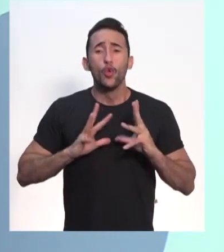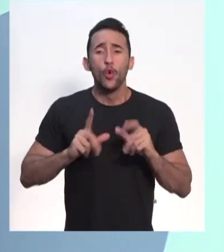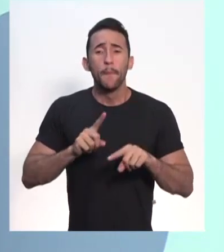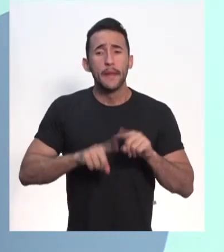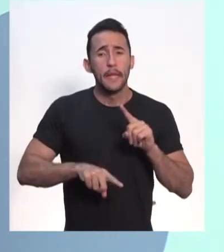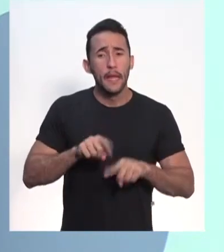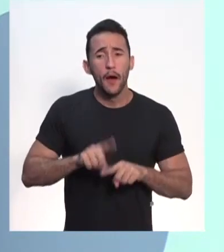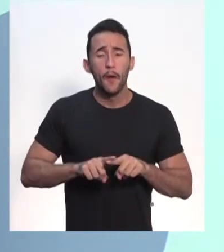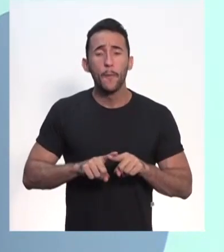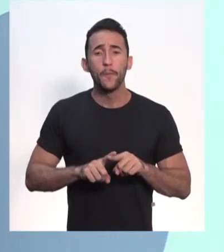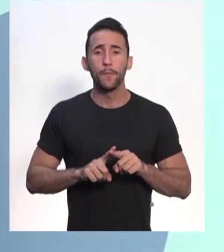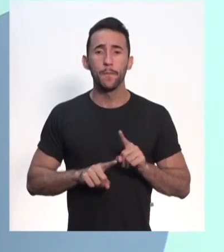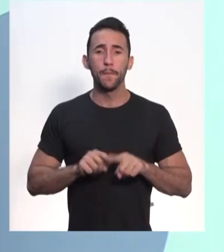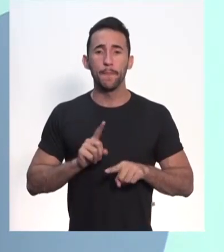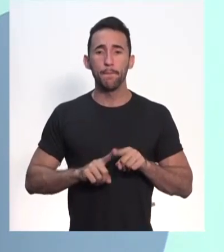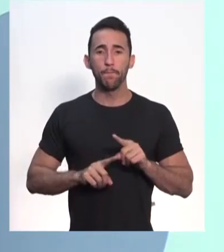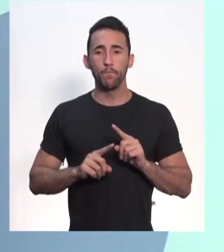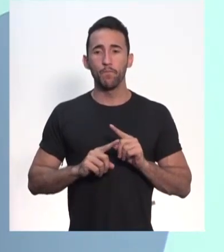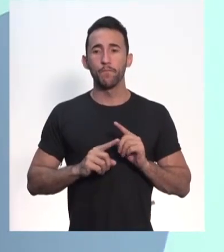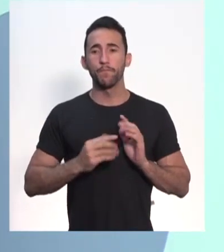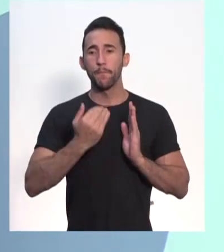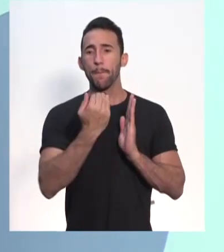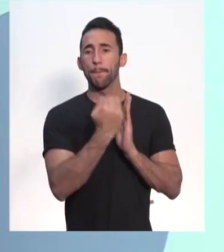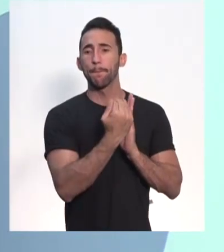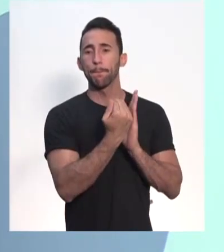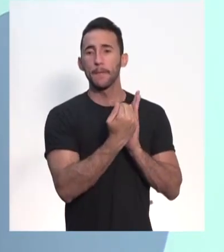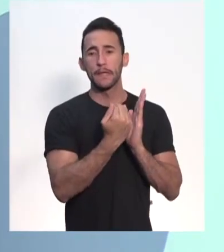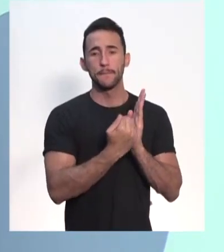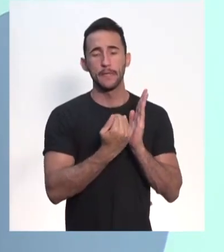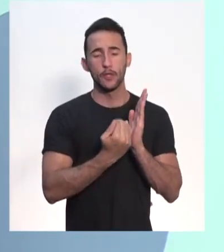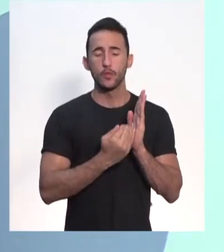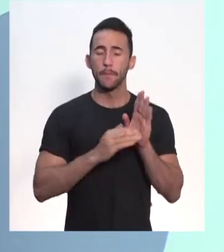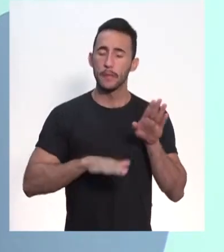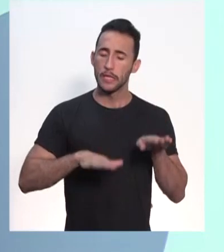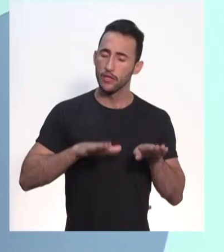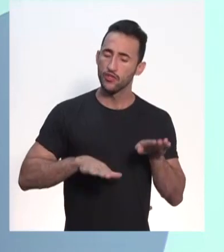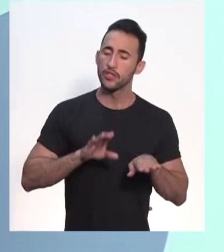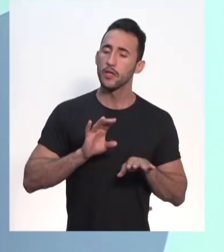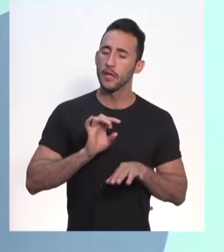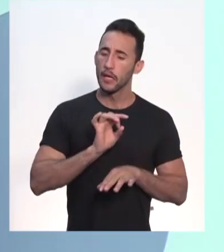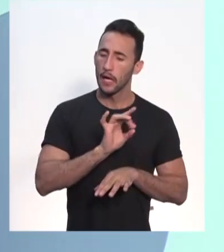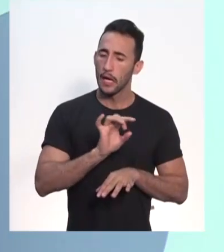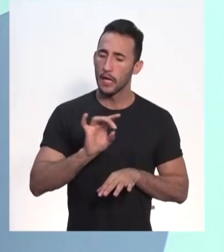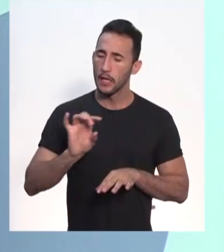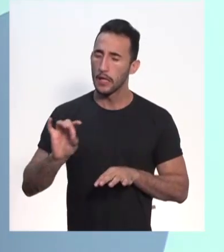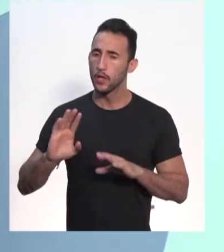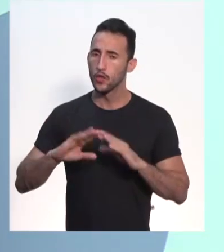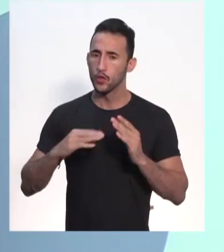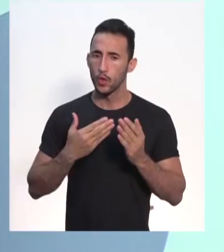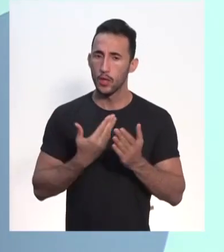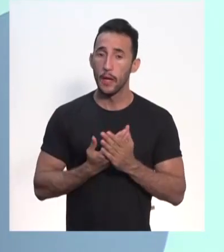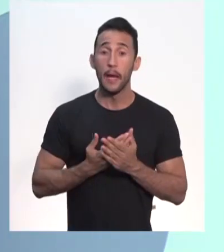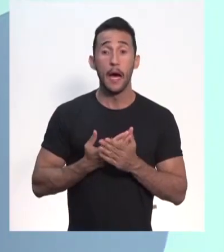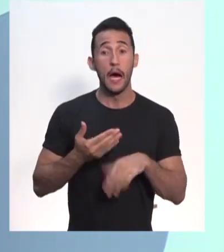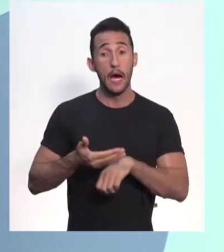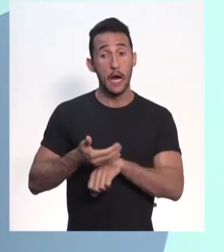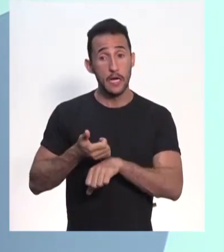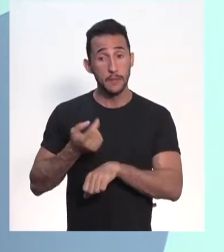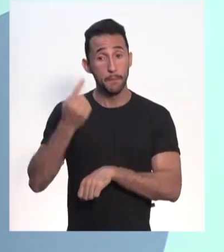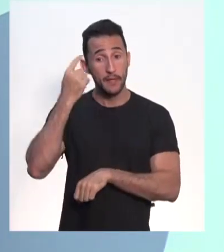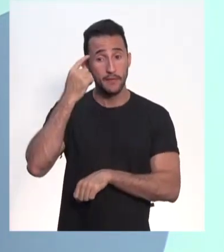serão reforçados com esse currículo voltado para os multiletramentos. A gente vai continuar